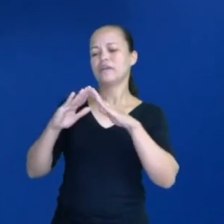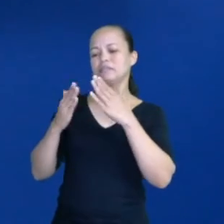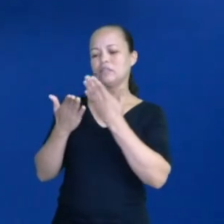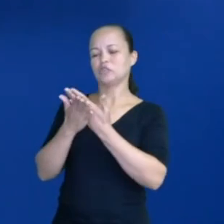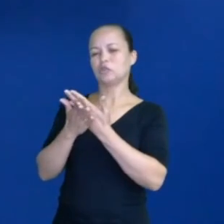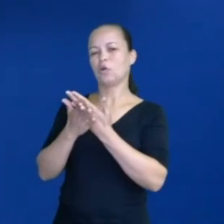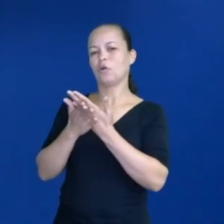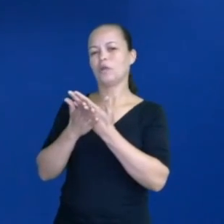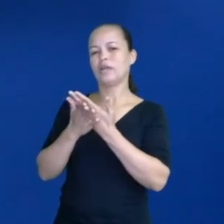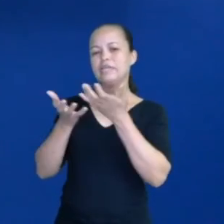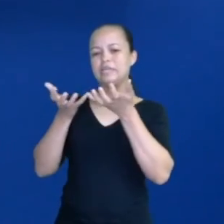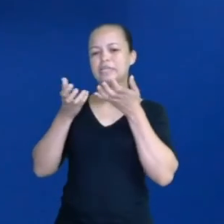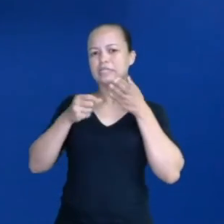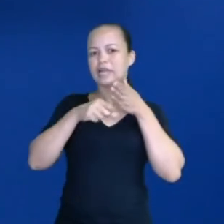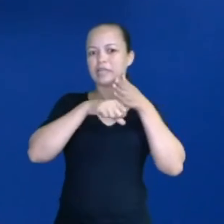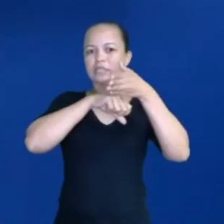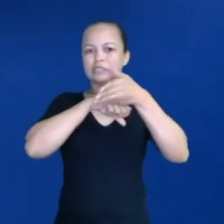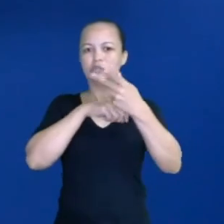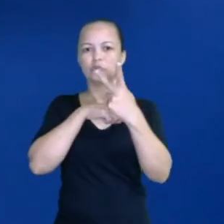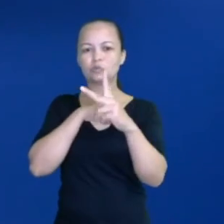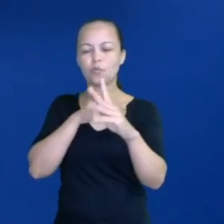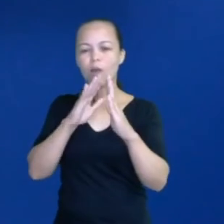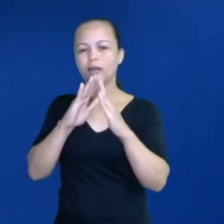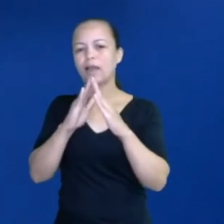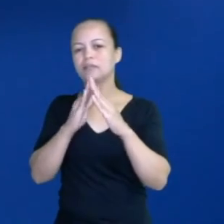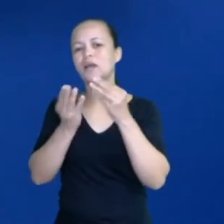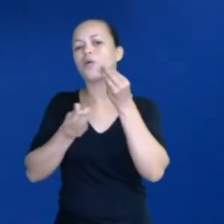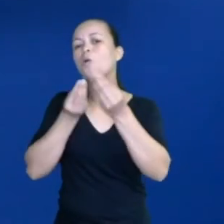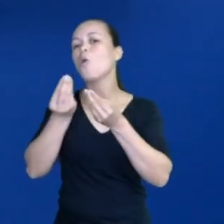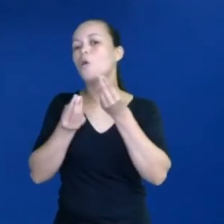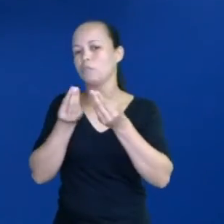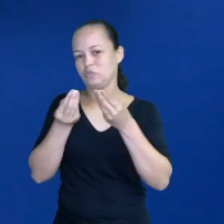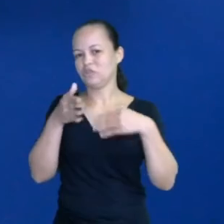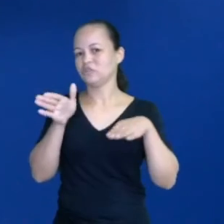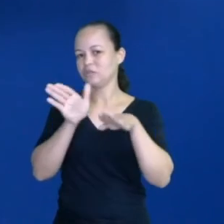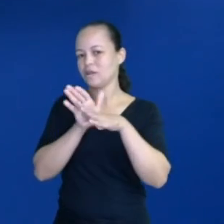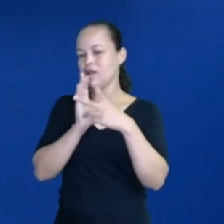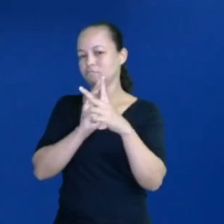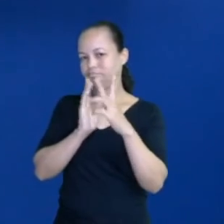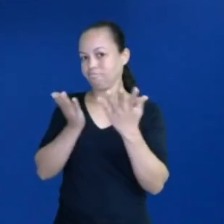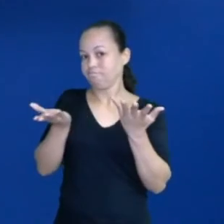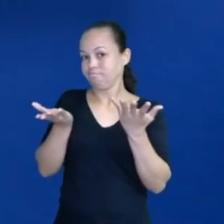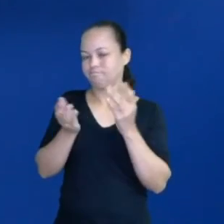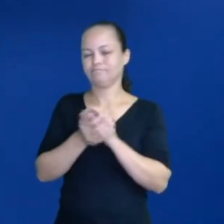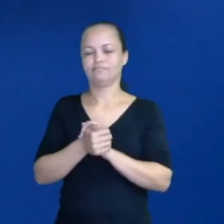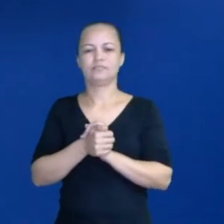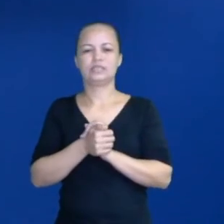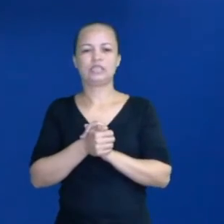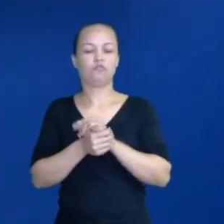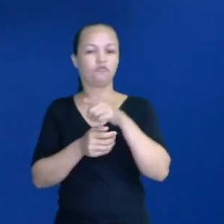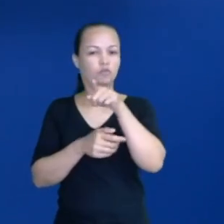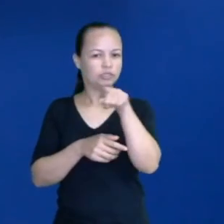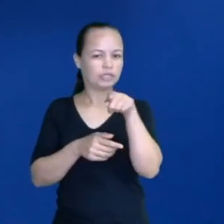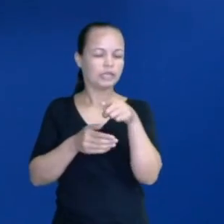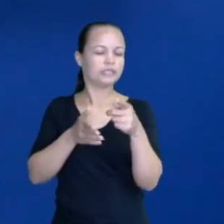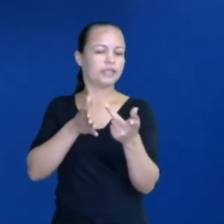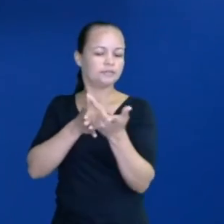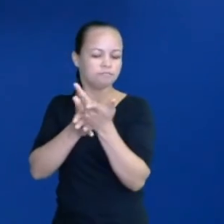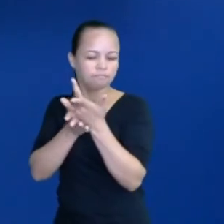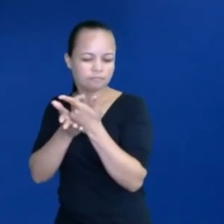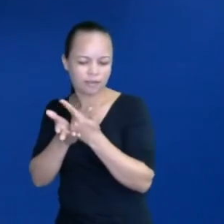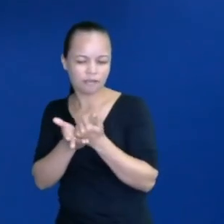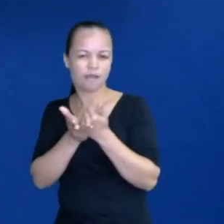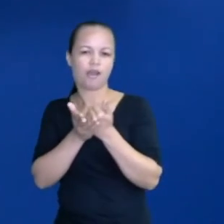e aí? Como é que eu chegaria na sua casa? Desenhe esse mapa aí para mim. Você vai desenhar ele, constrói